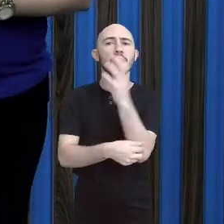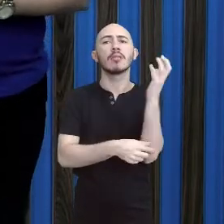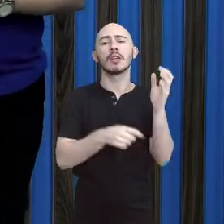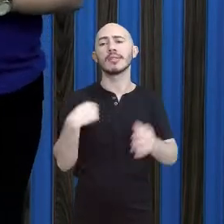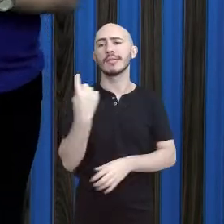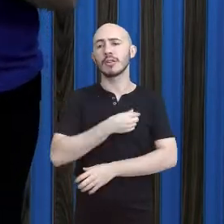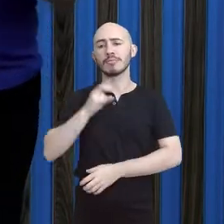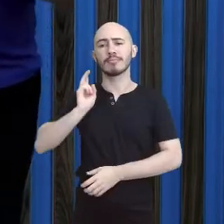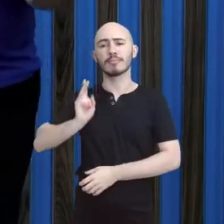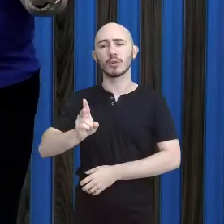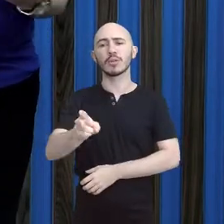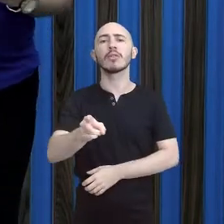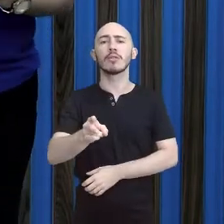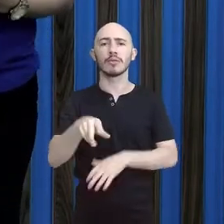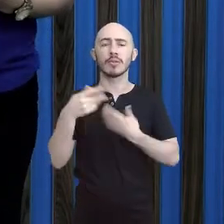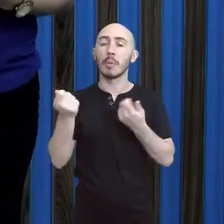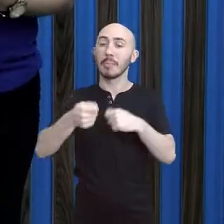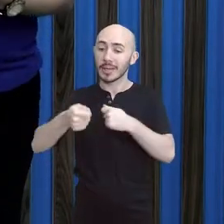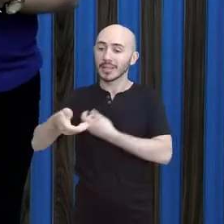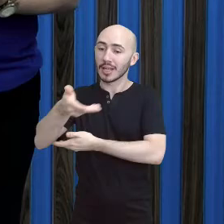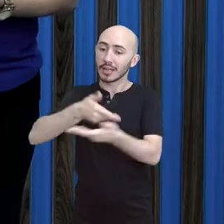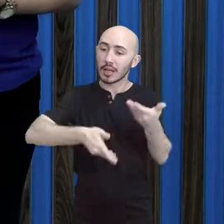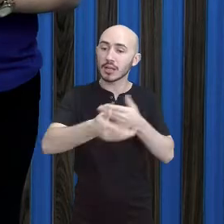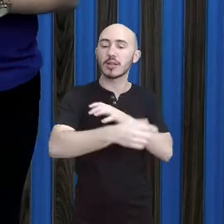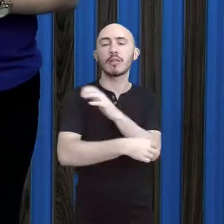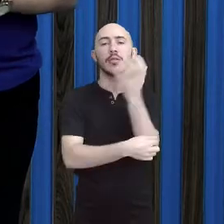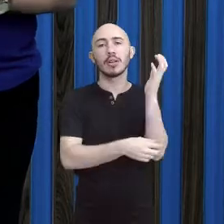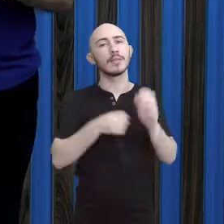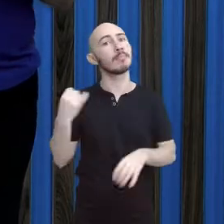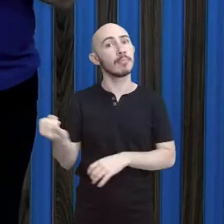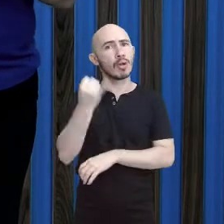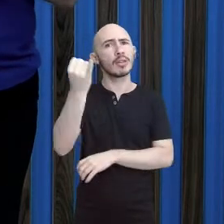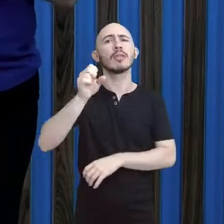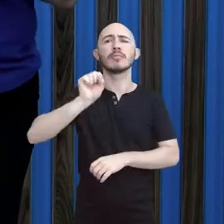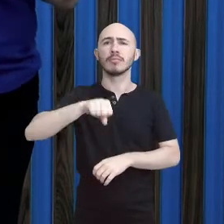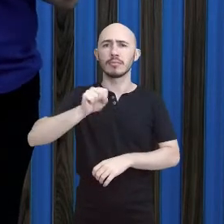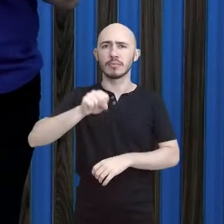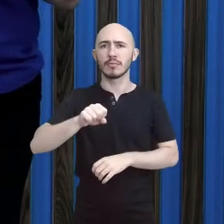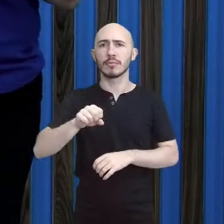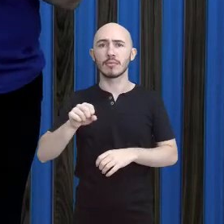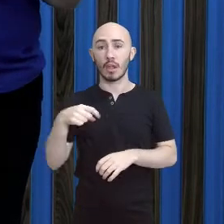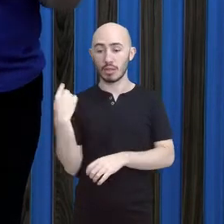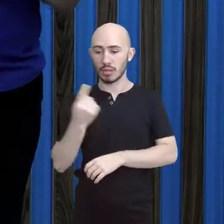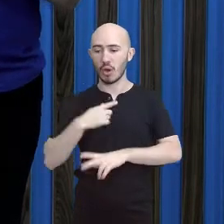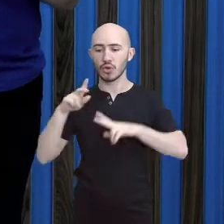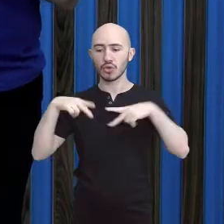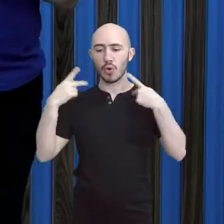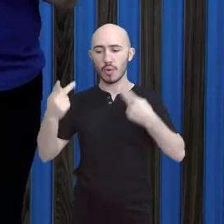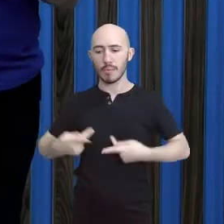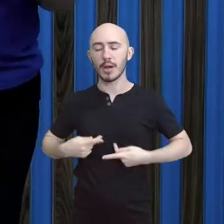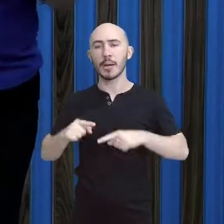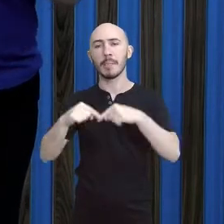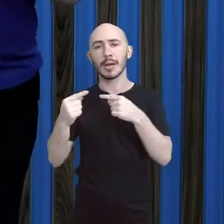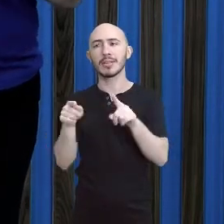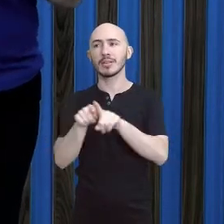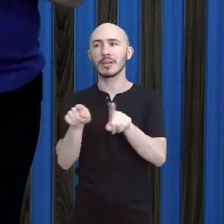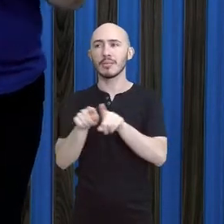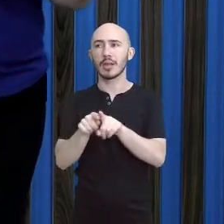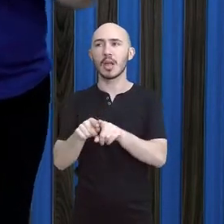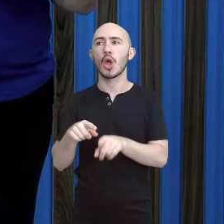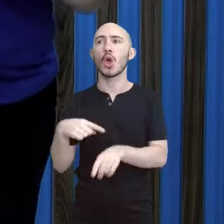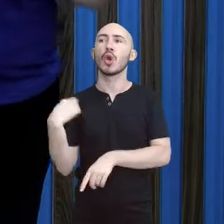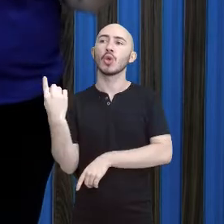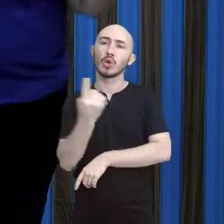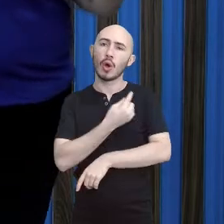aqui, né? A nossa interação com ela é muito importante. Não só nós seres humanos, eu estou falando da nossa interação, nós